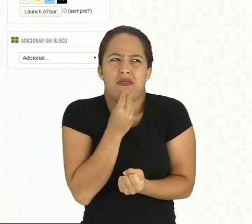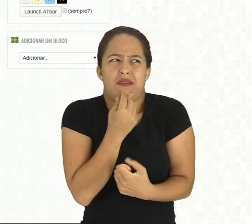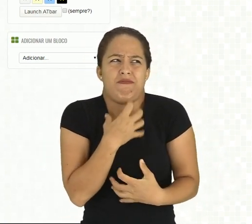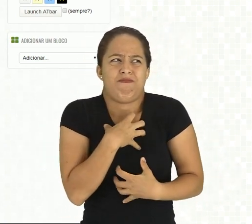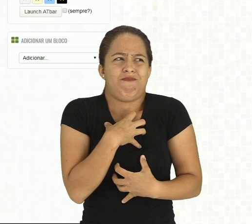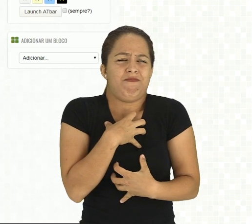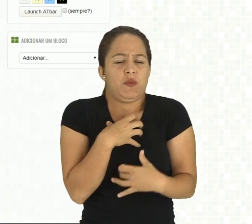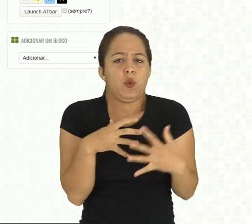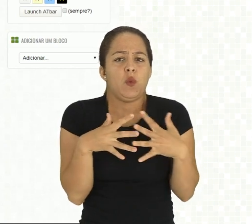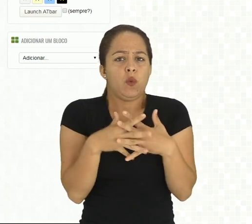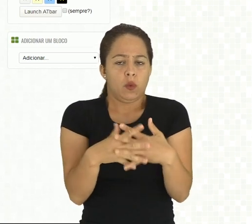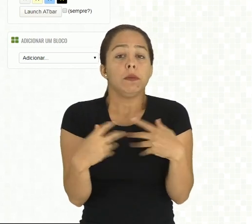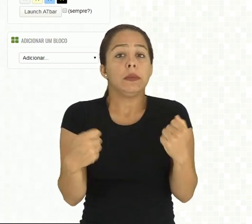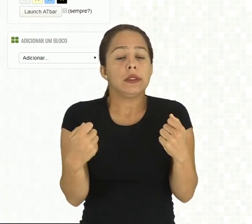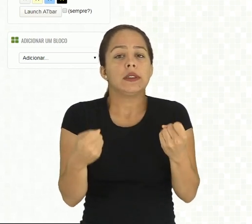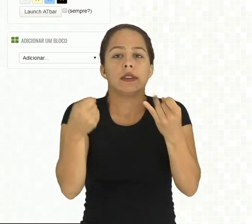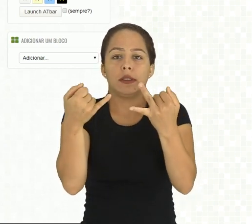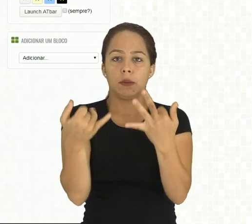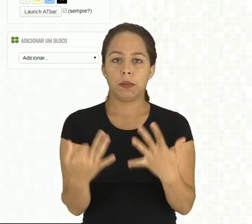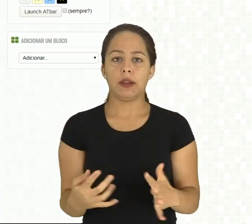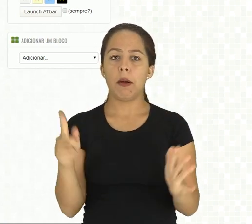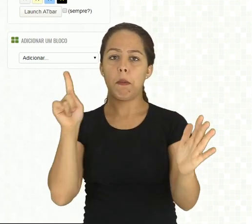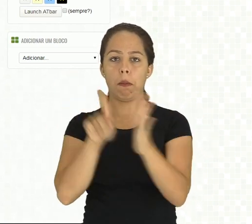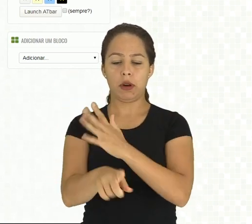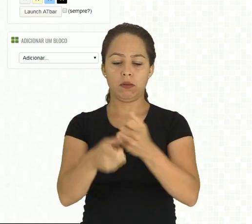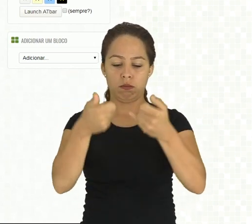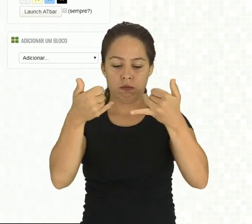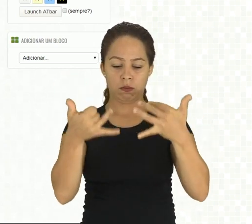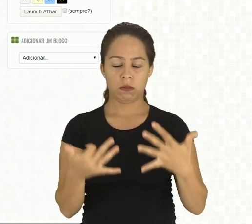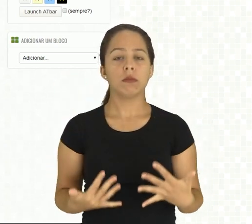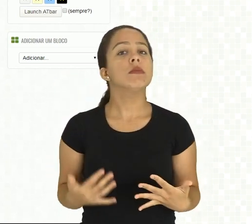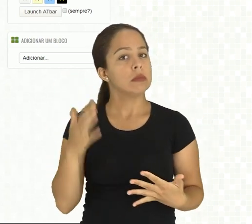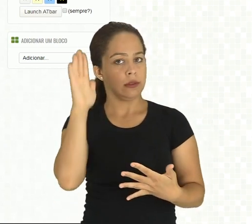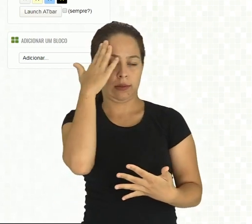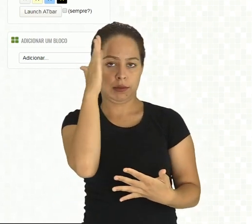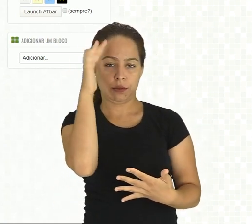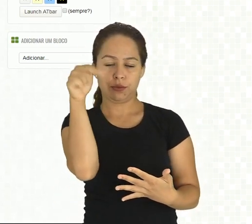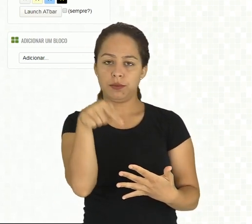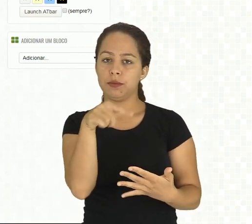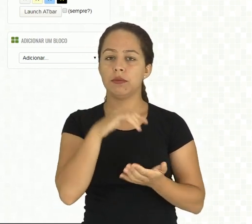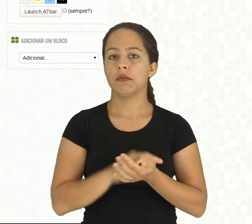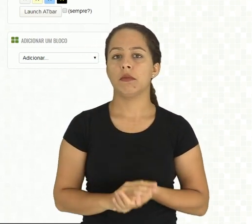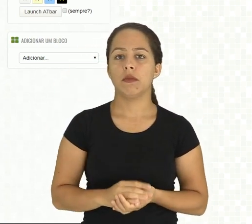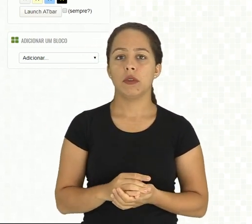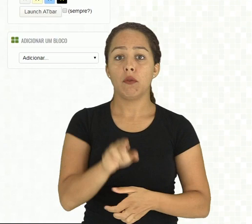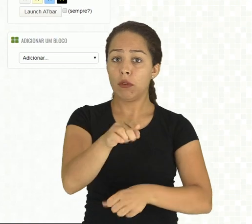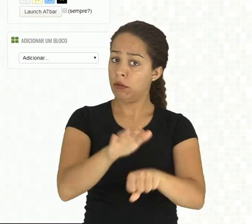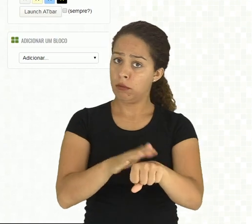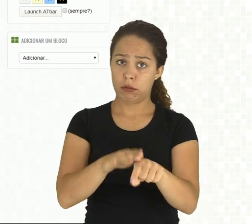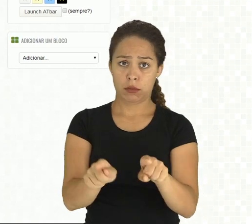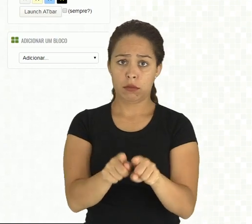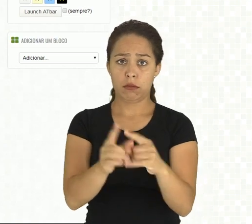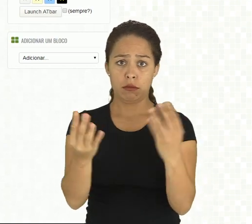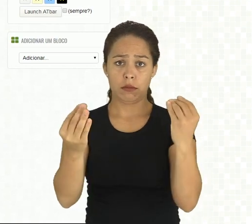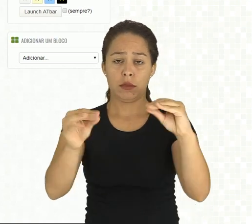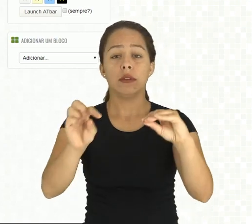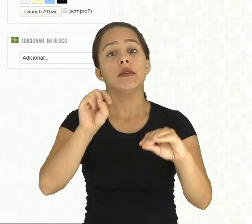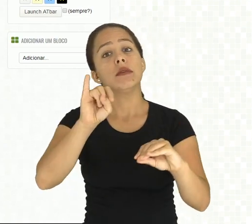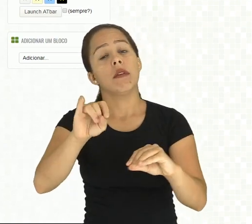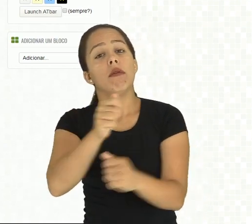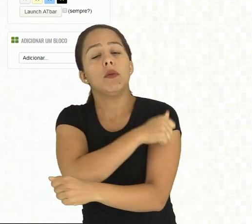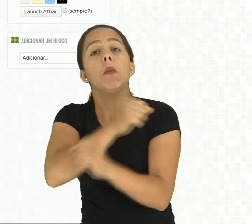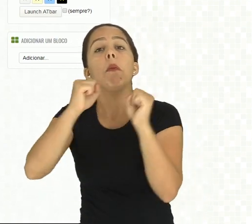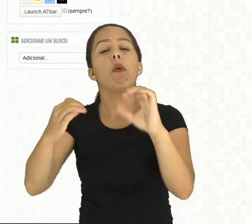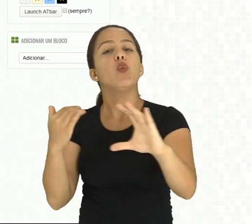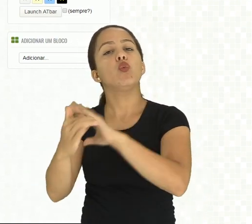confusão preciso explicar bem no enunciado bom você pode escolher se o aluno pode reenviar se ou